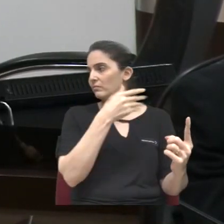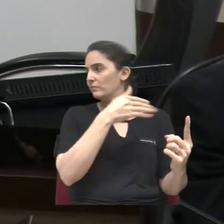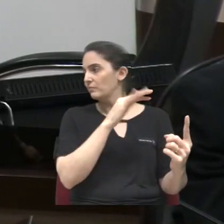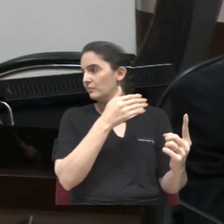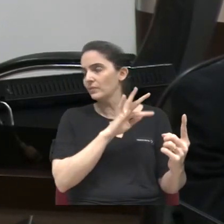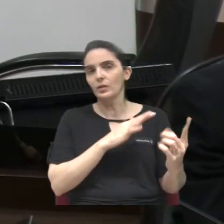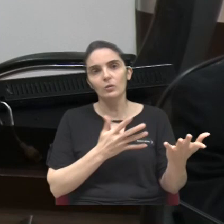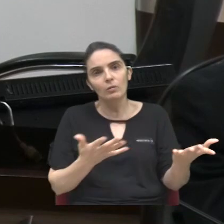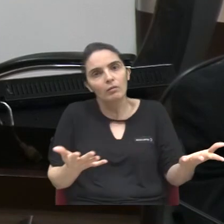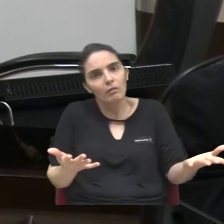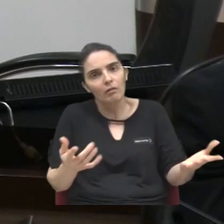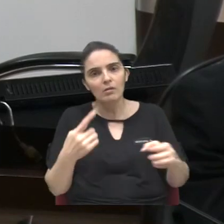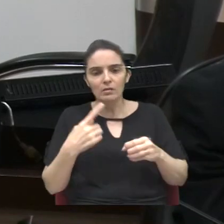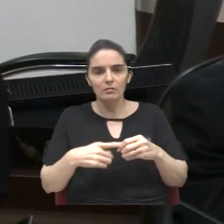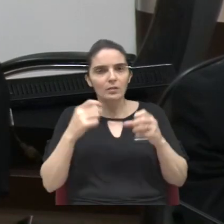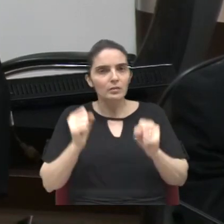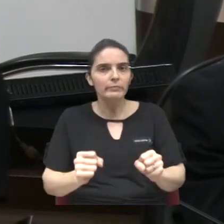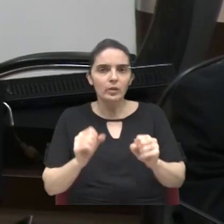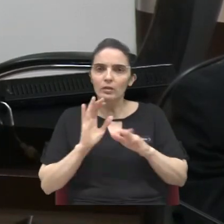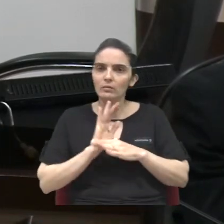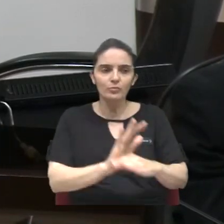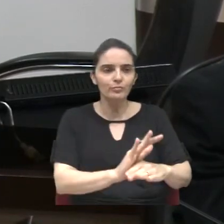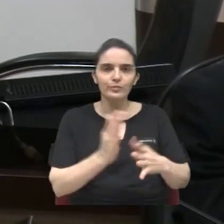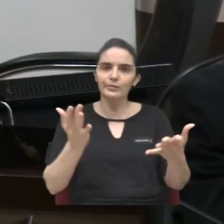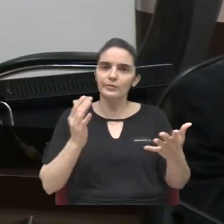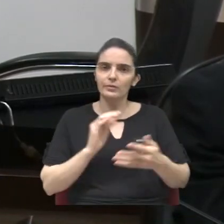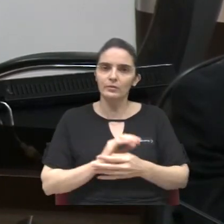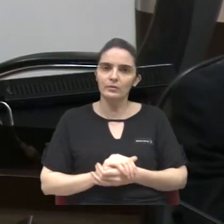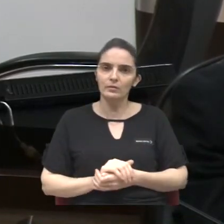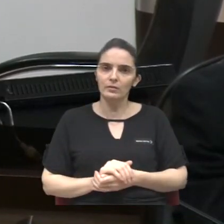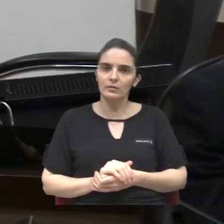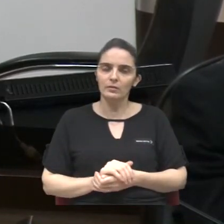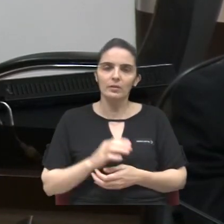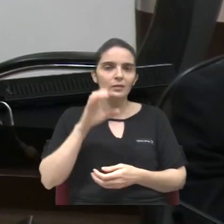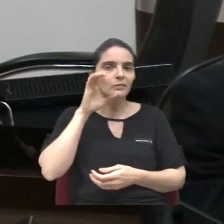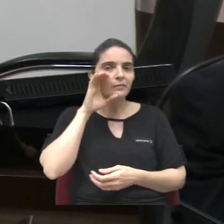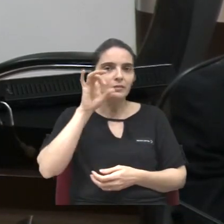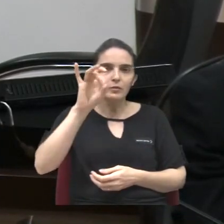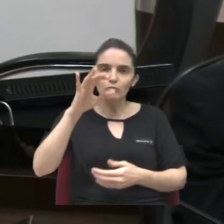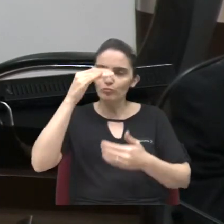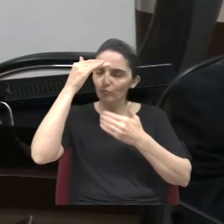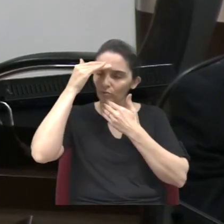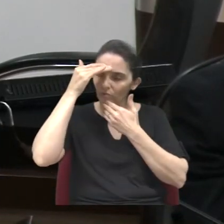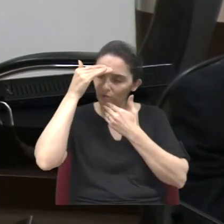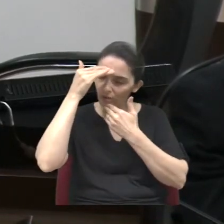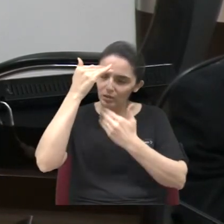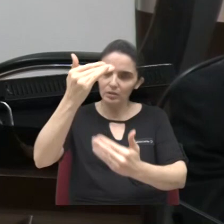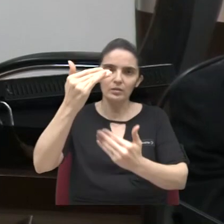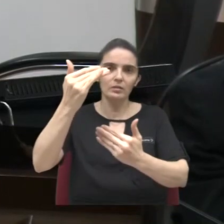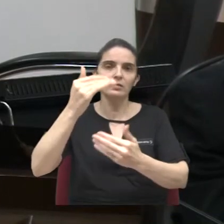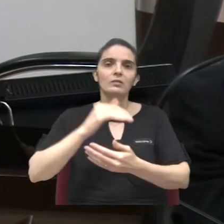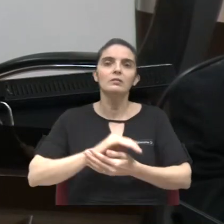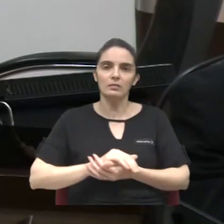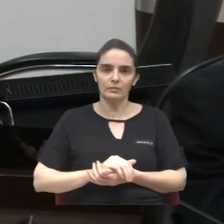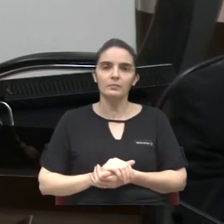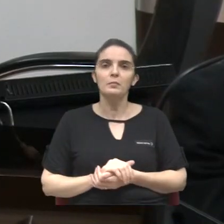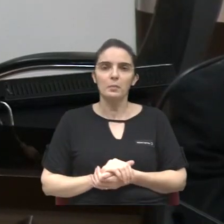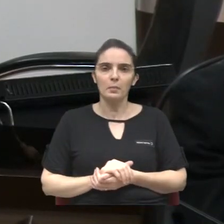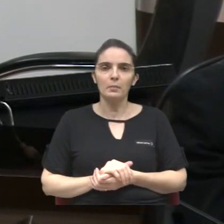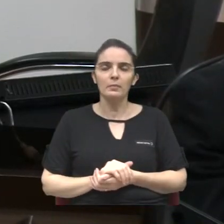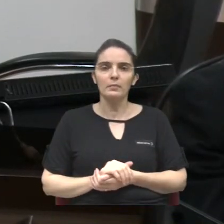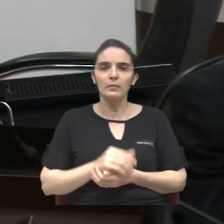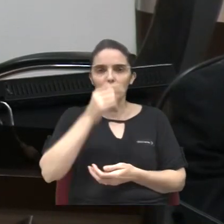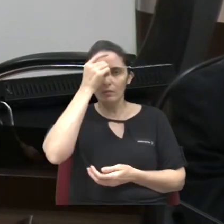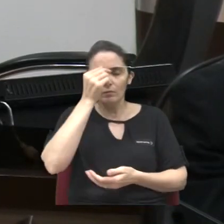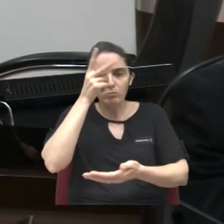para resolver isso. Então, eu só levantei exatamente para agradecer por esse requerimento. E continue nessa bandeira.